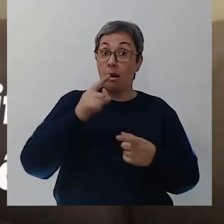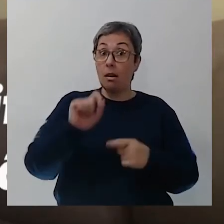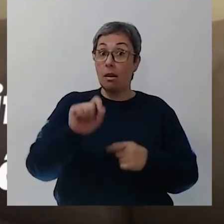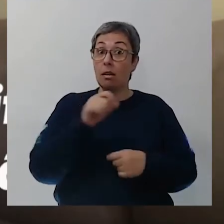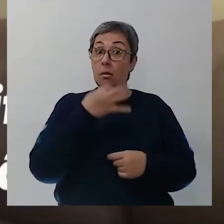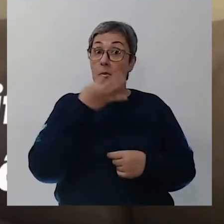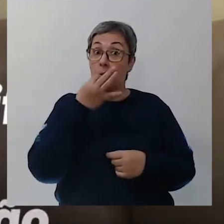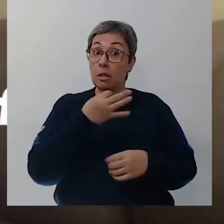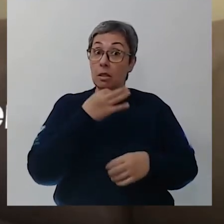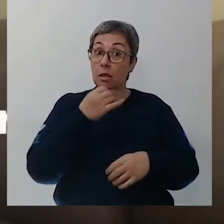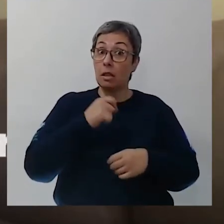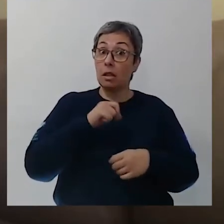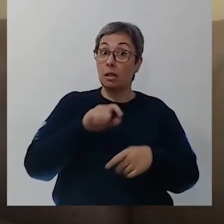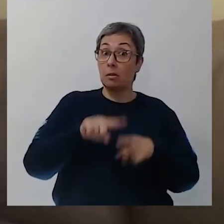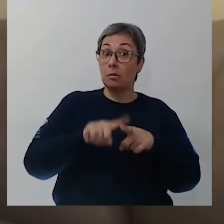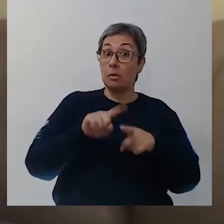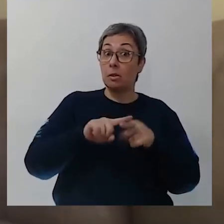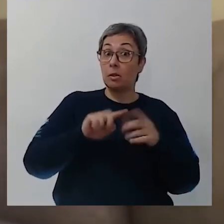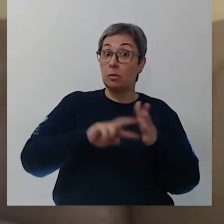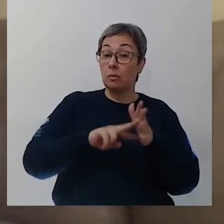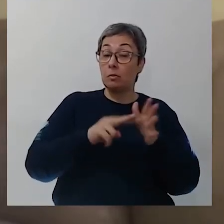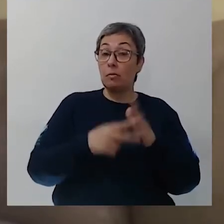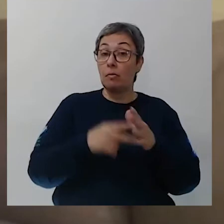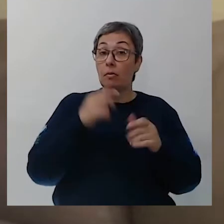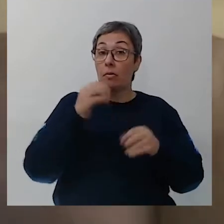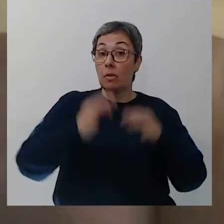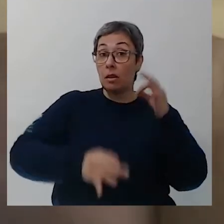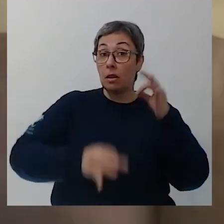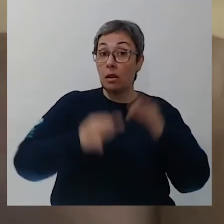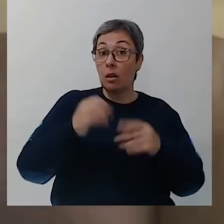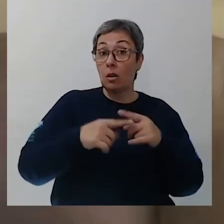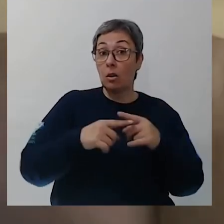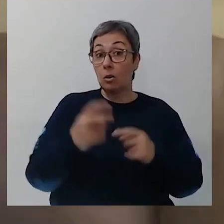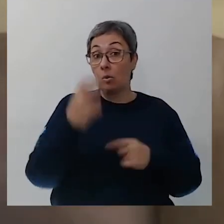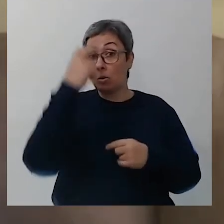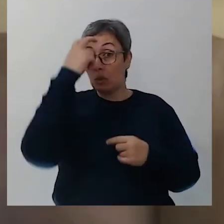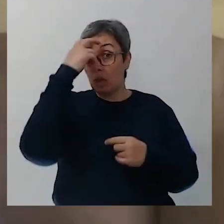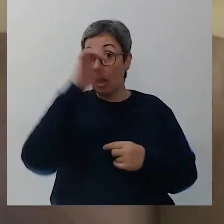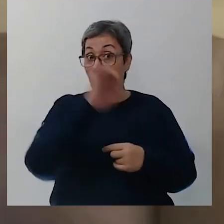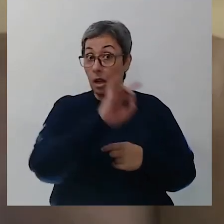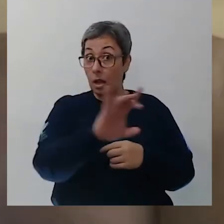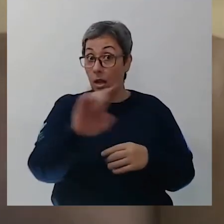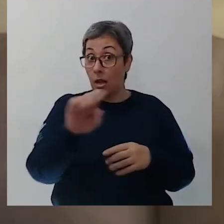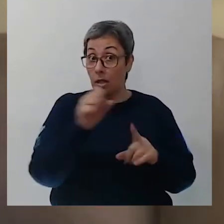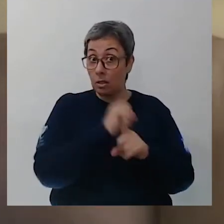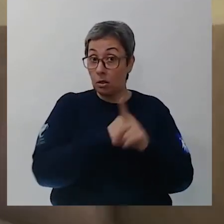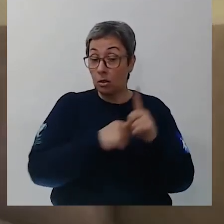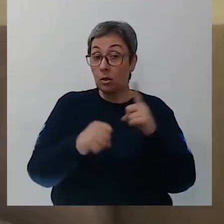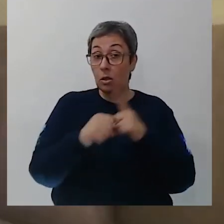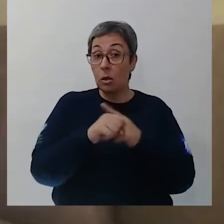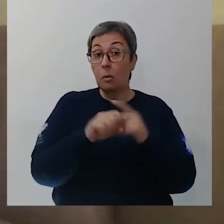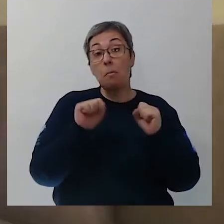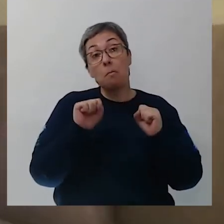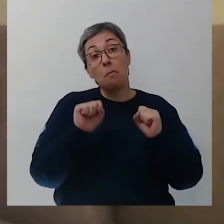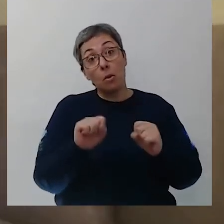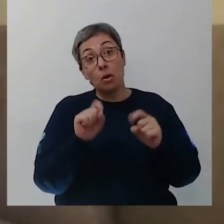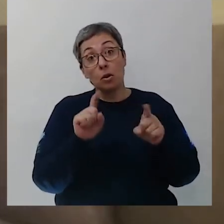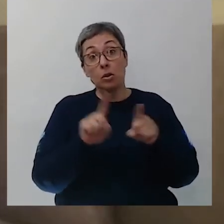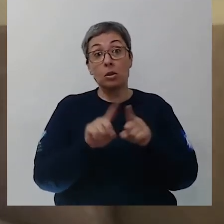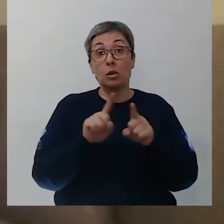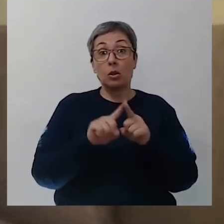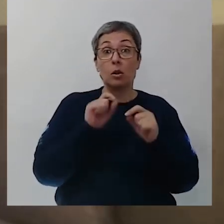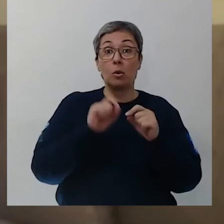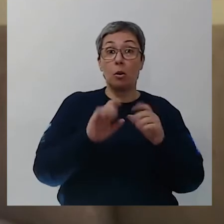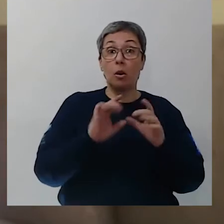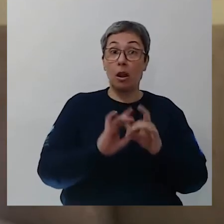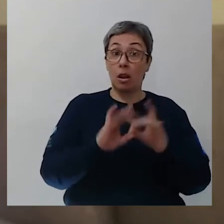de país para país. E isso tanto em termos jurídicos quanto culturais de cada sociedade. O que pode ser considerado